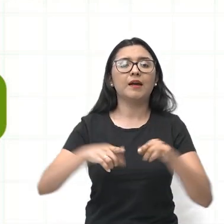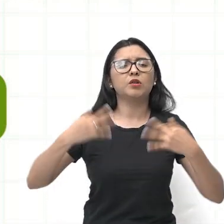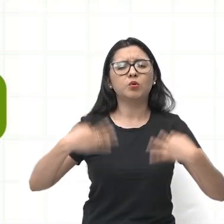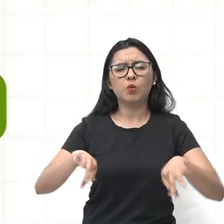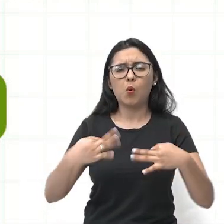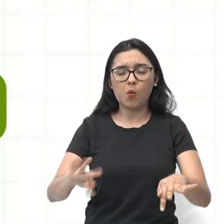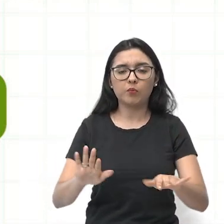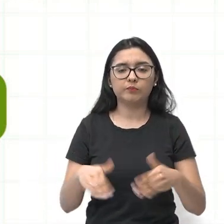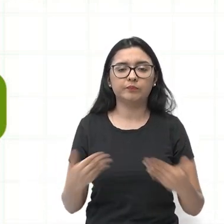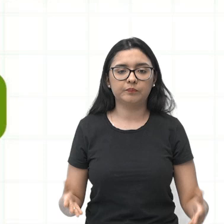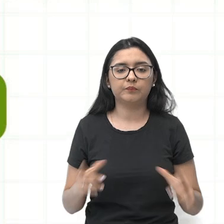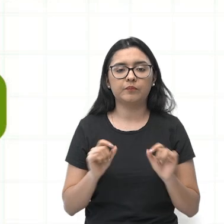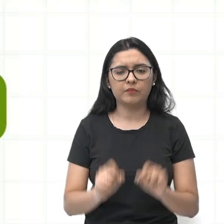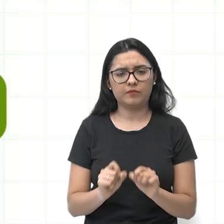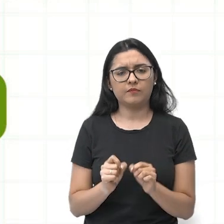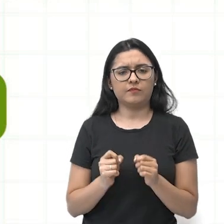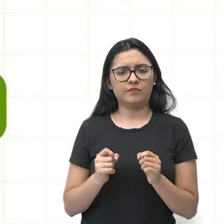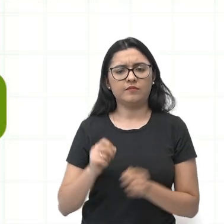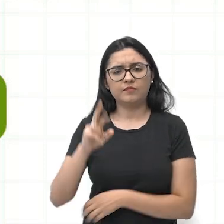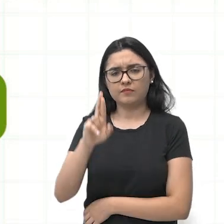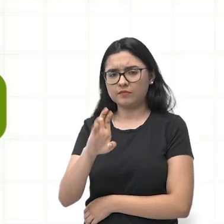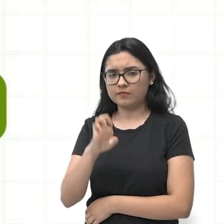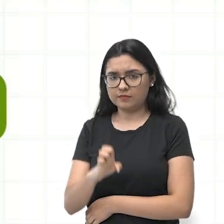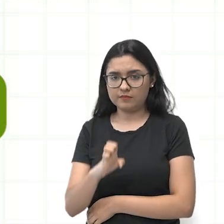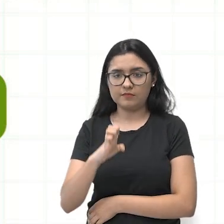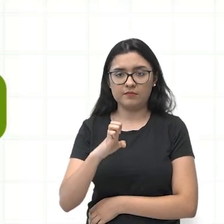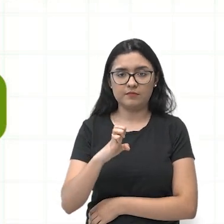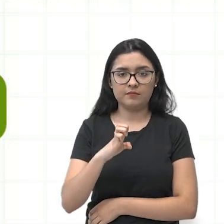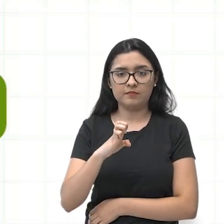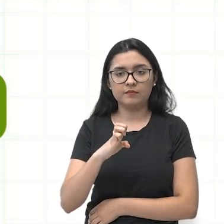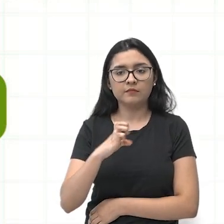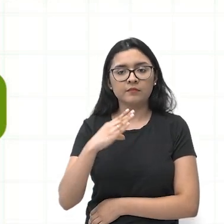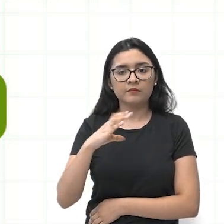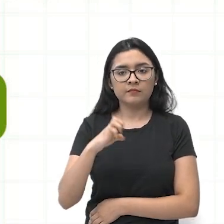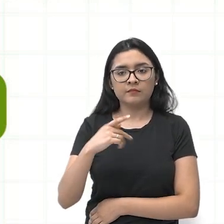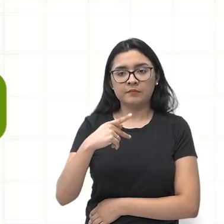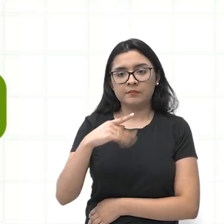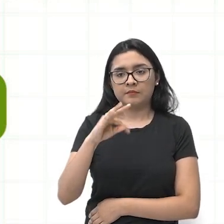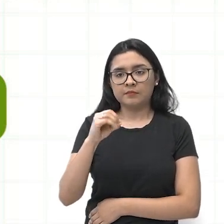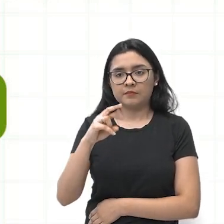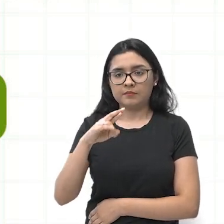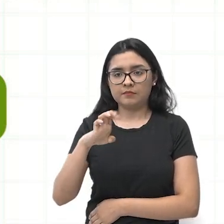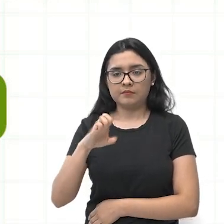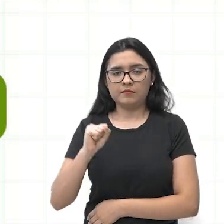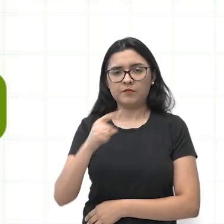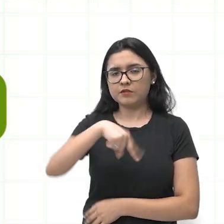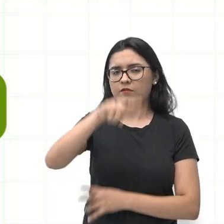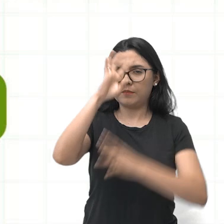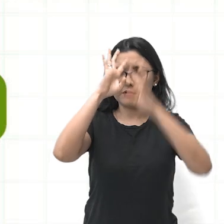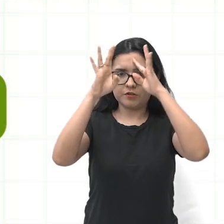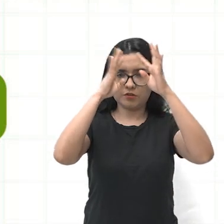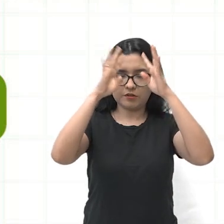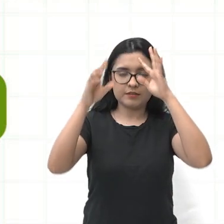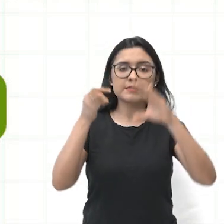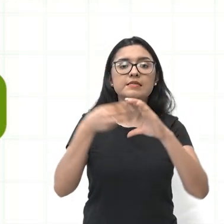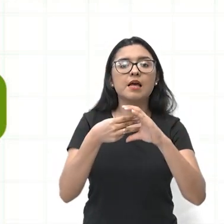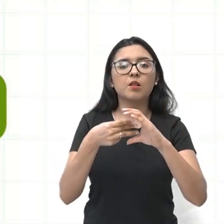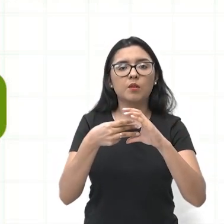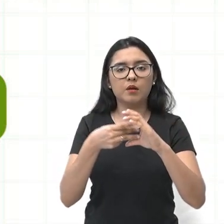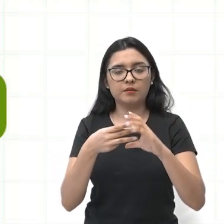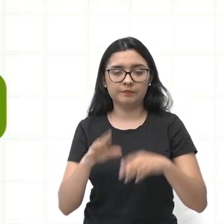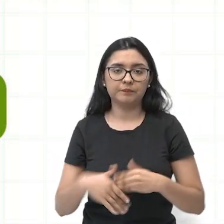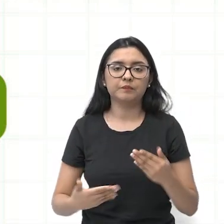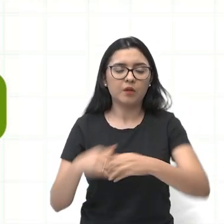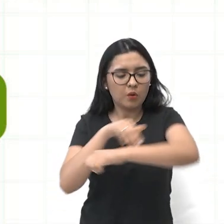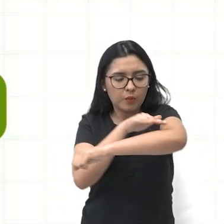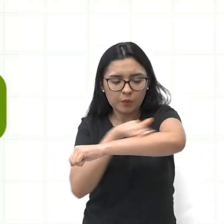dor. Receptores, professora? Sim, sempre que a gente falar receptores, você vai imaginar o quê? Células. Então,